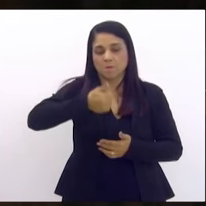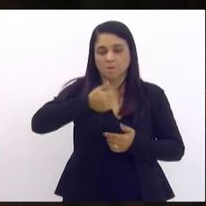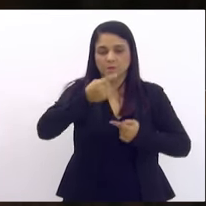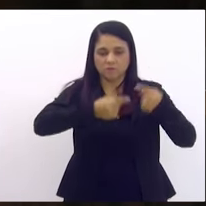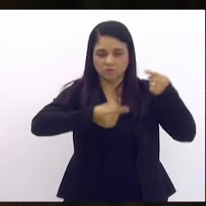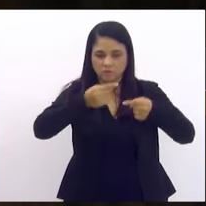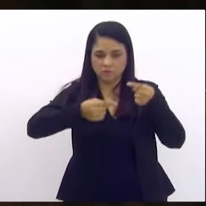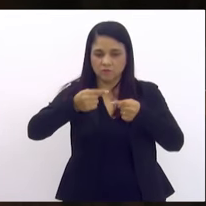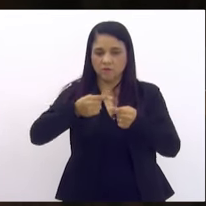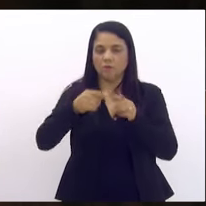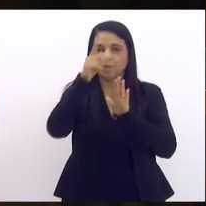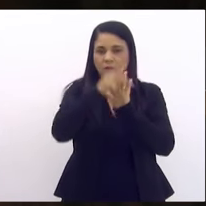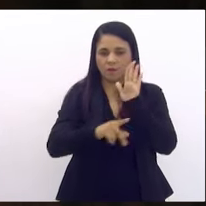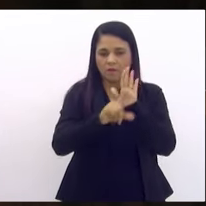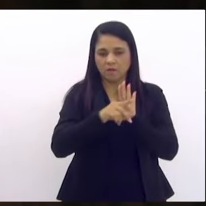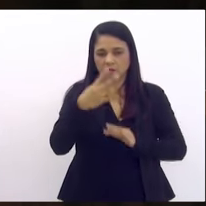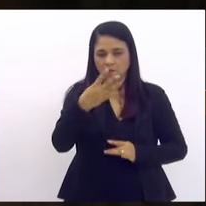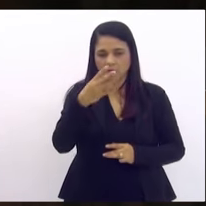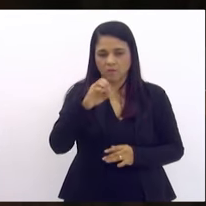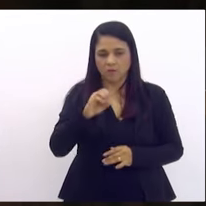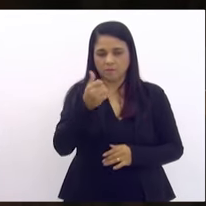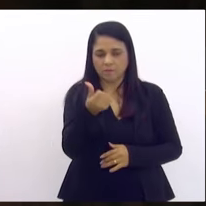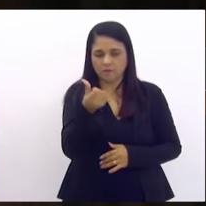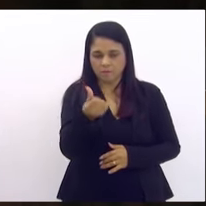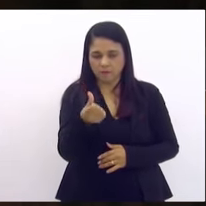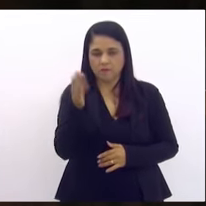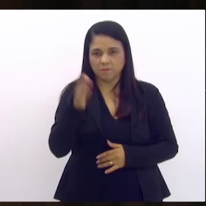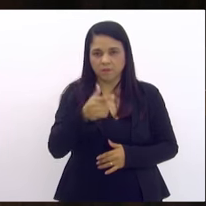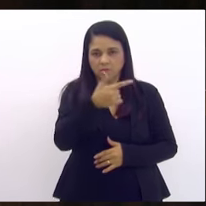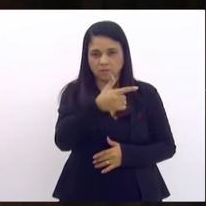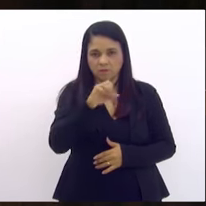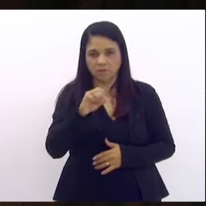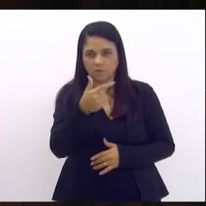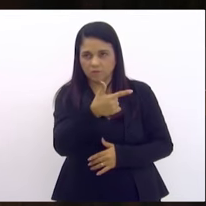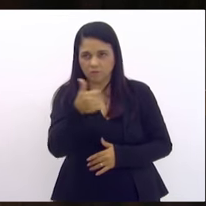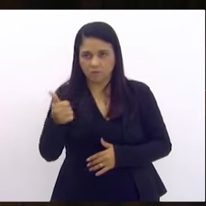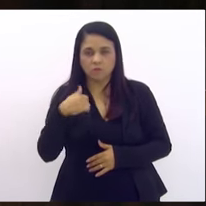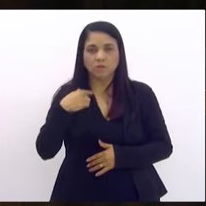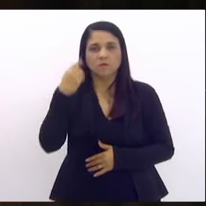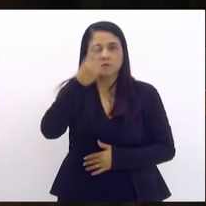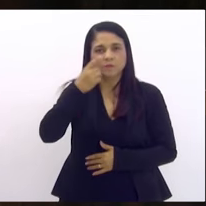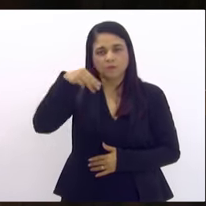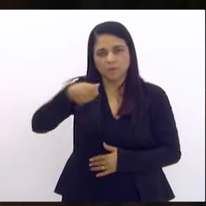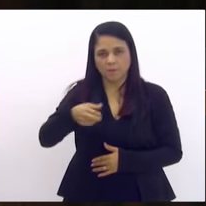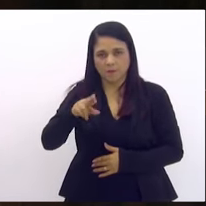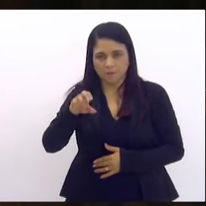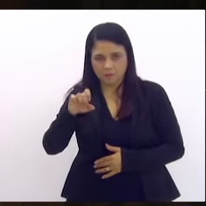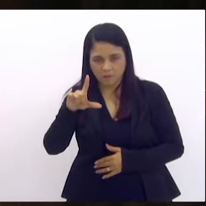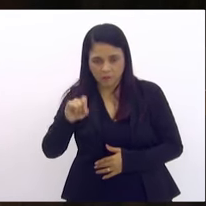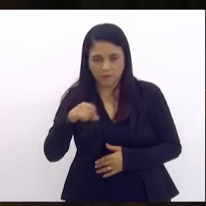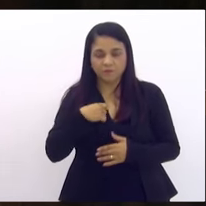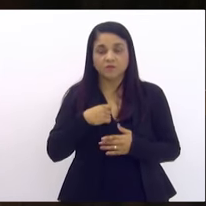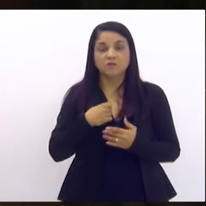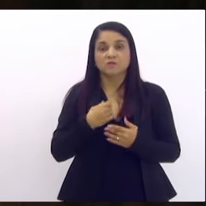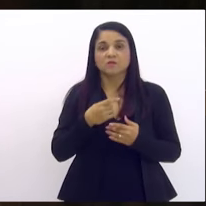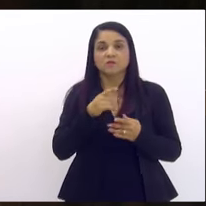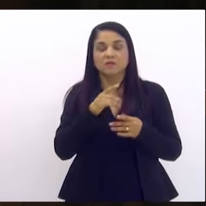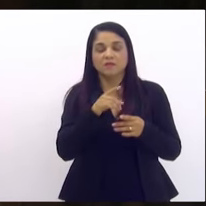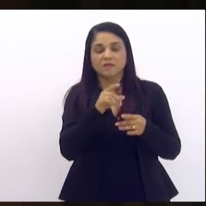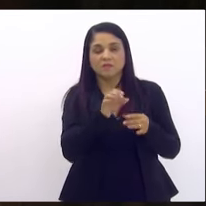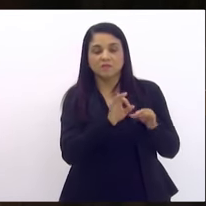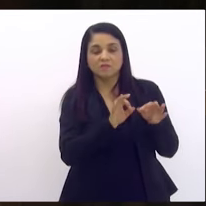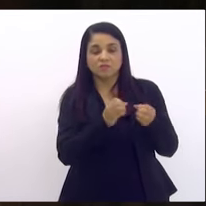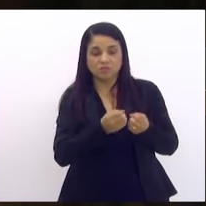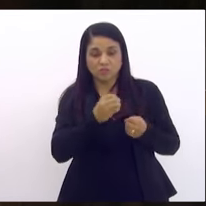discussão projeto de lei número 4066 de2021 de autoria do deputado Marcelo Dino que institui o programa Jovem doador das